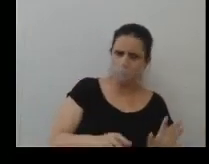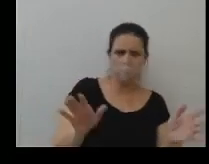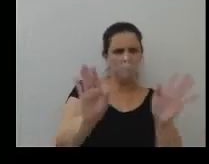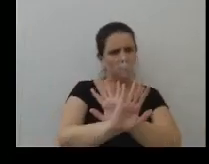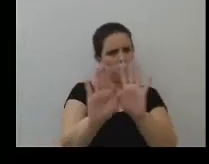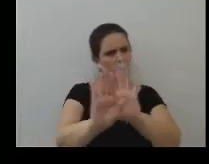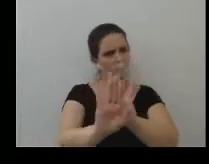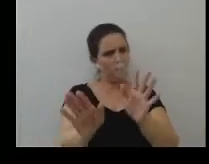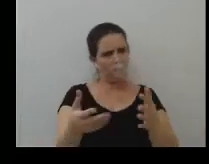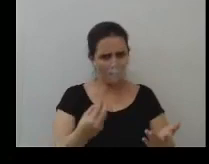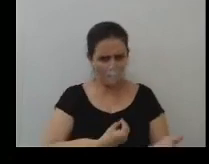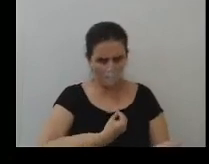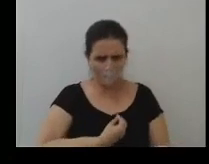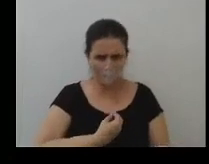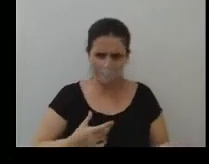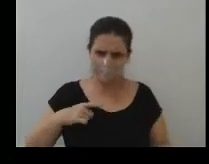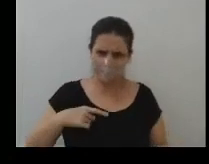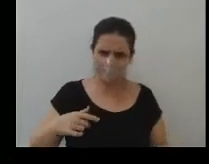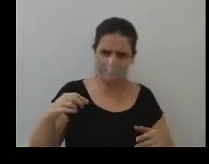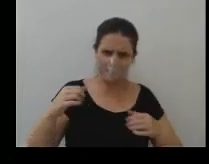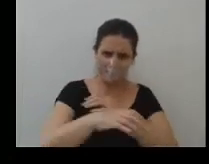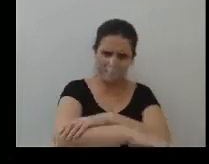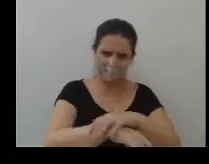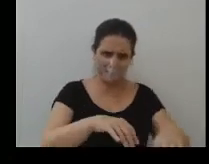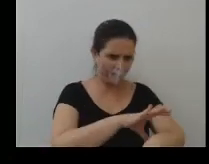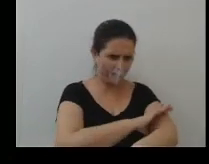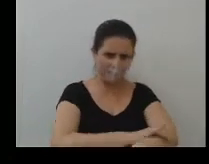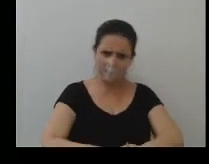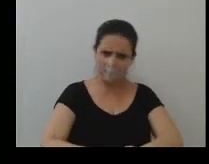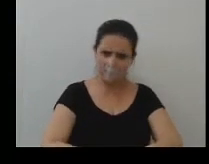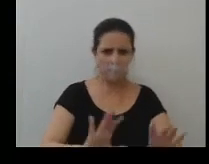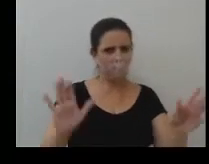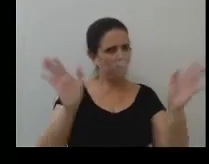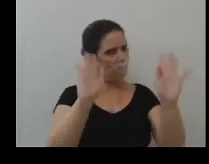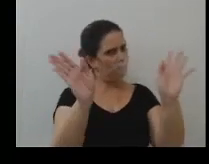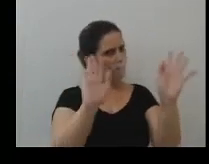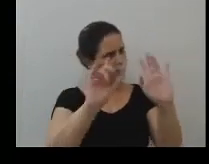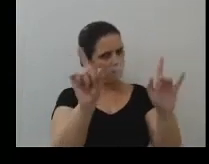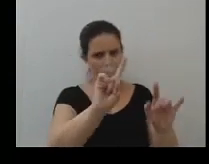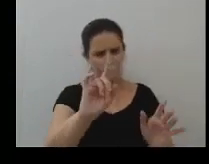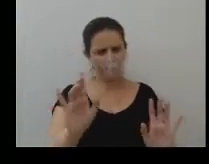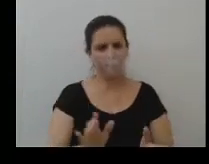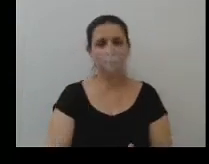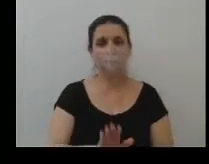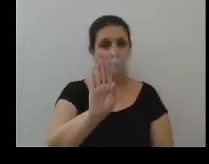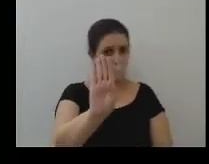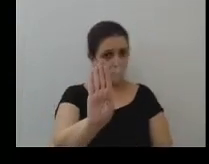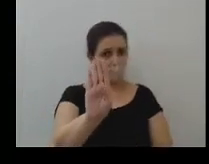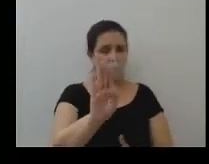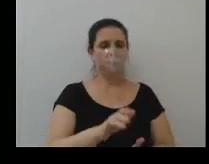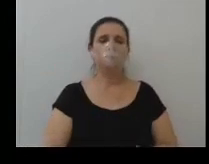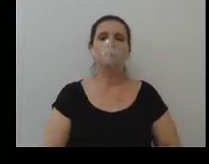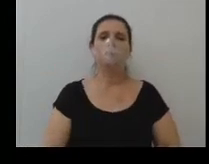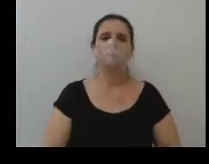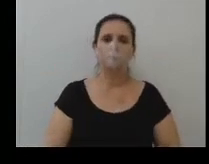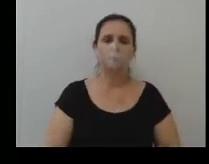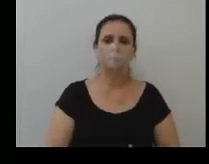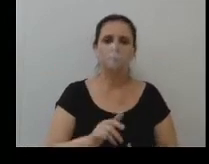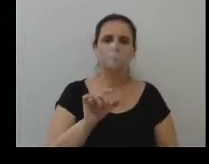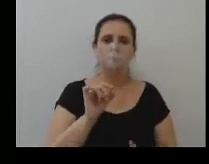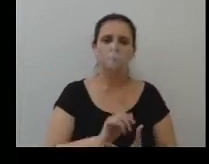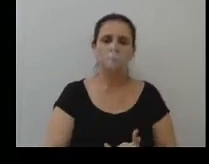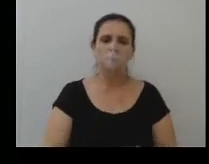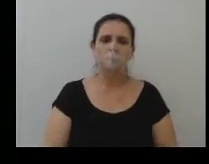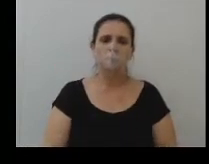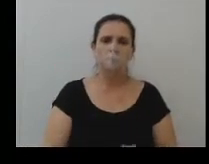Como é que ele vai gerar calor sozinho do nada? Não. Letra B. É